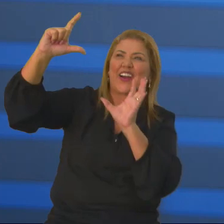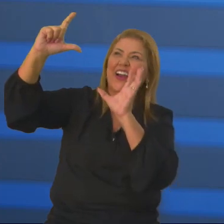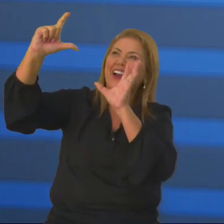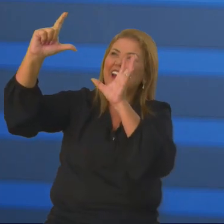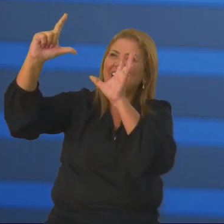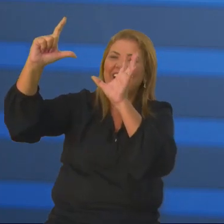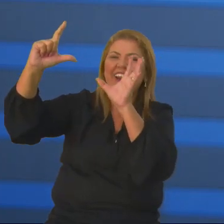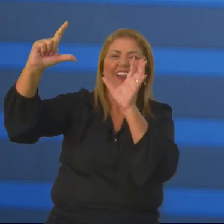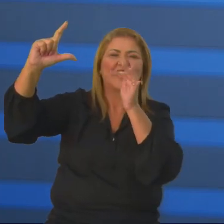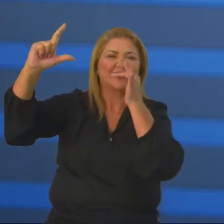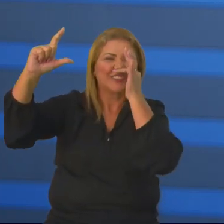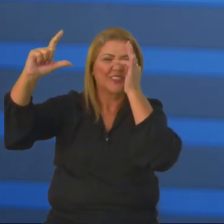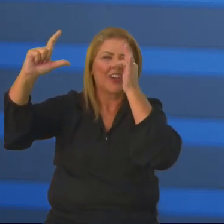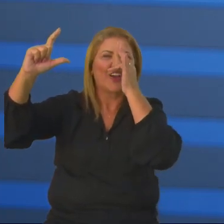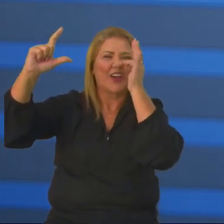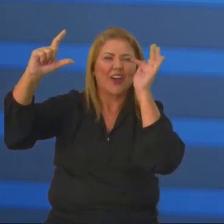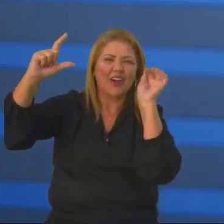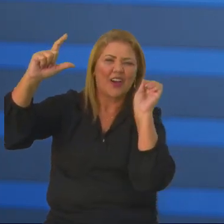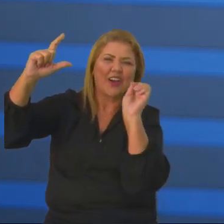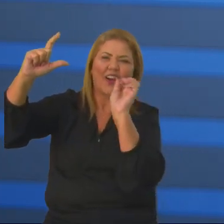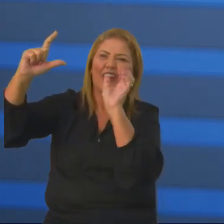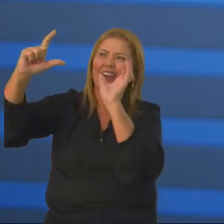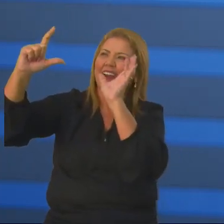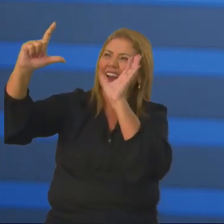um girassol